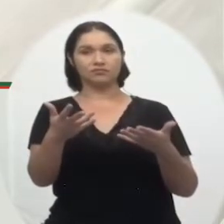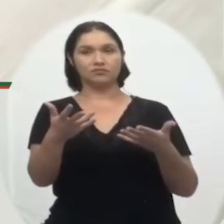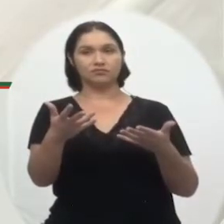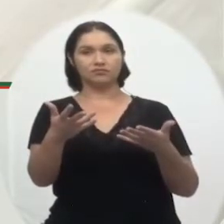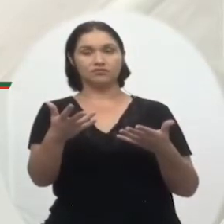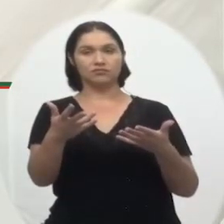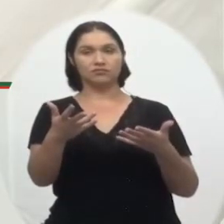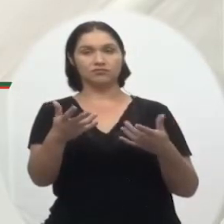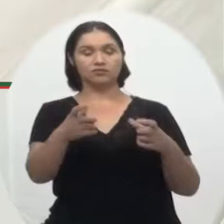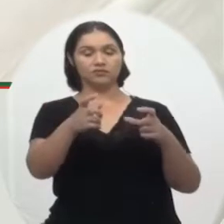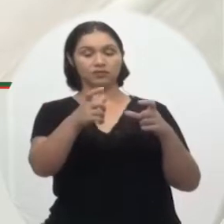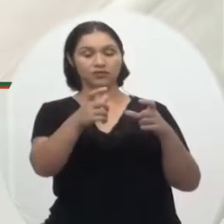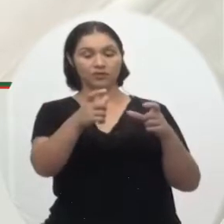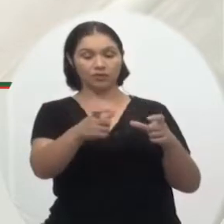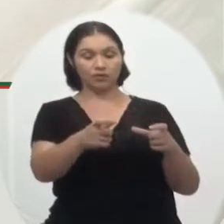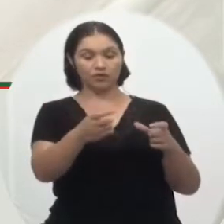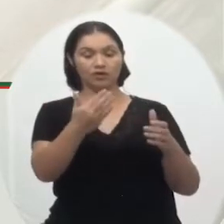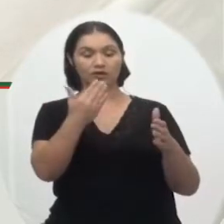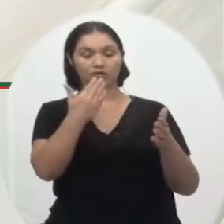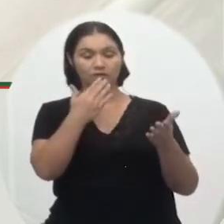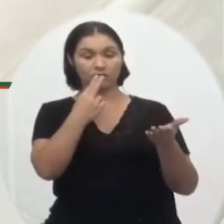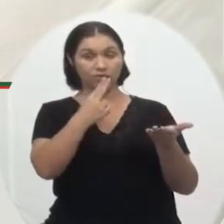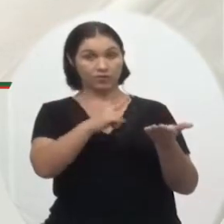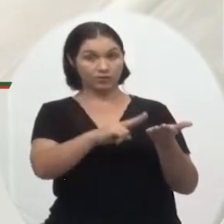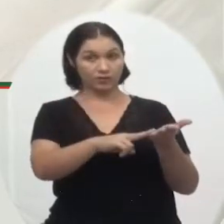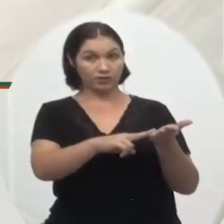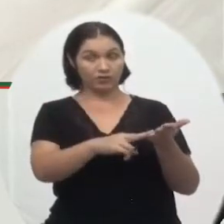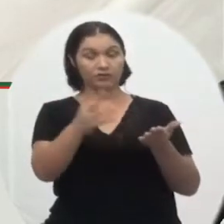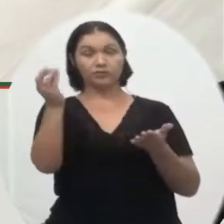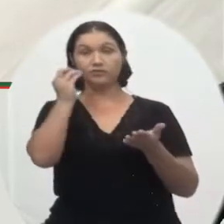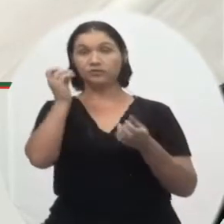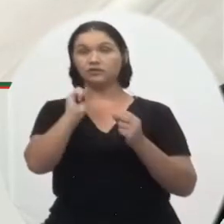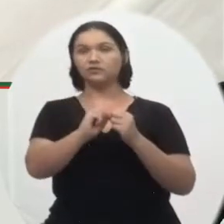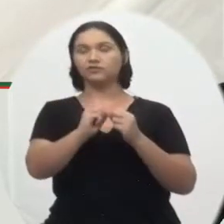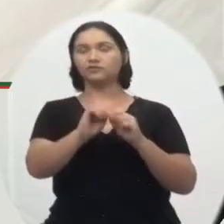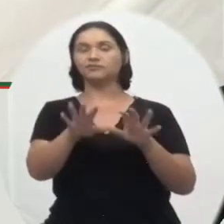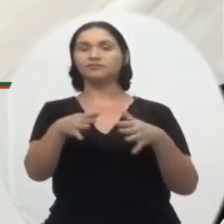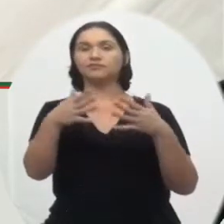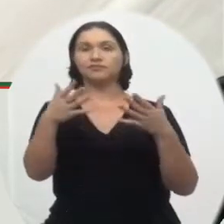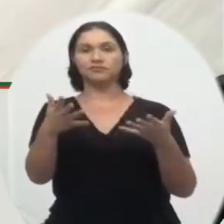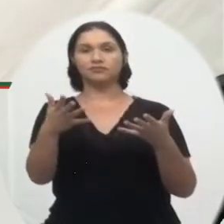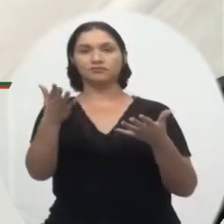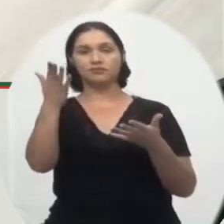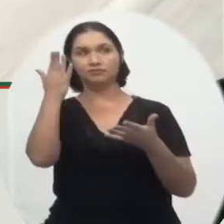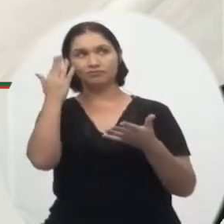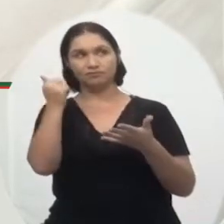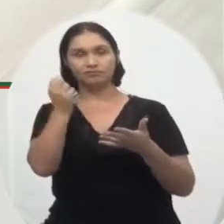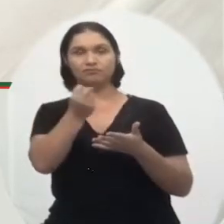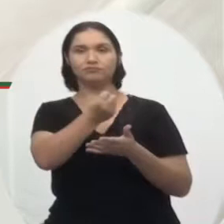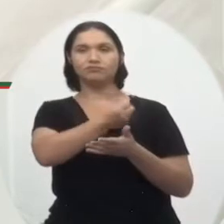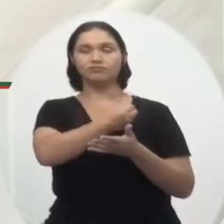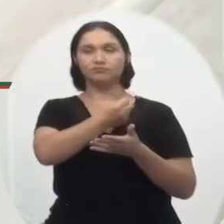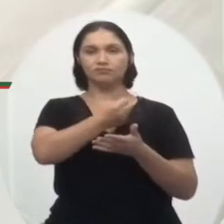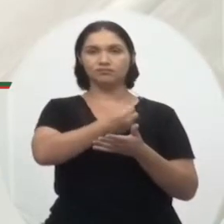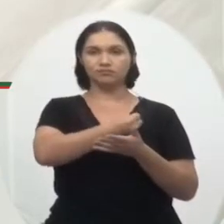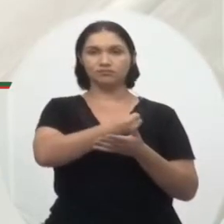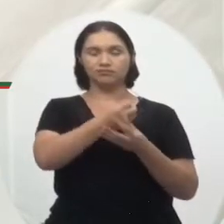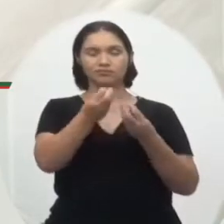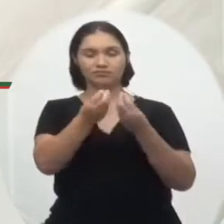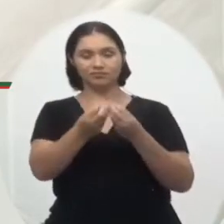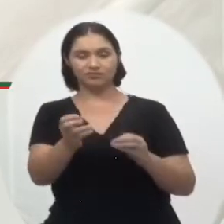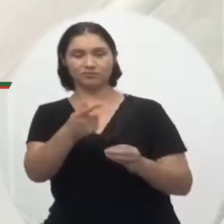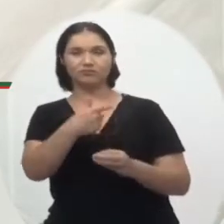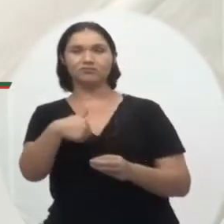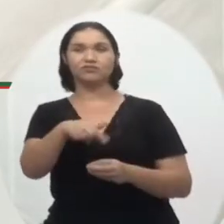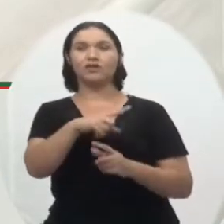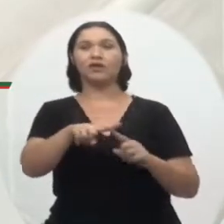feito. Apesar de um passado não muito distante, em que os números realmente nos prejudicaram bastante, mas quem está acostumado a utilizar no dia a